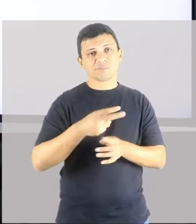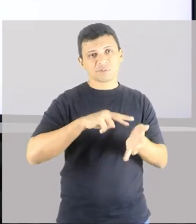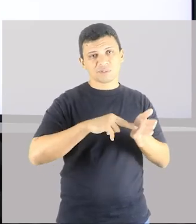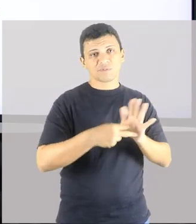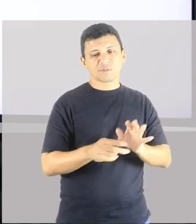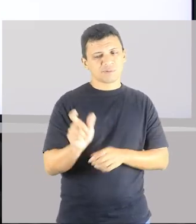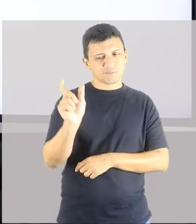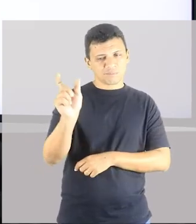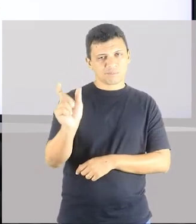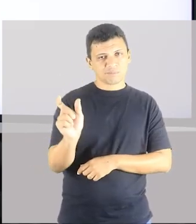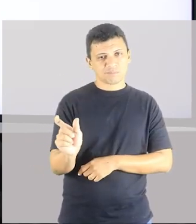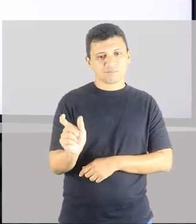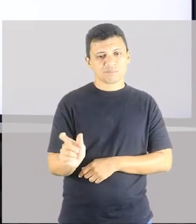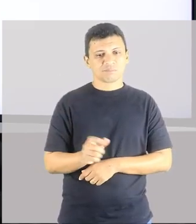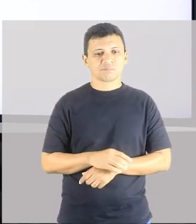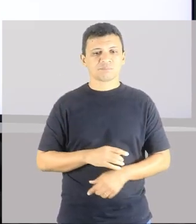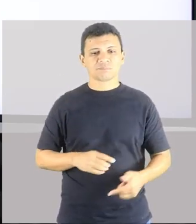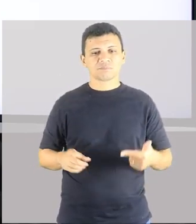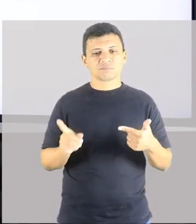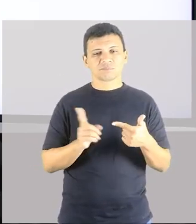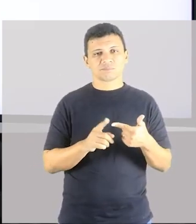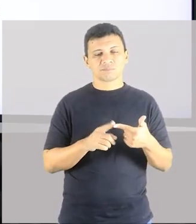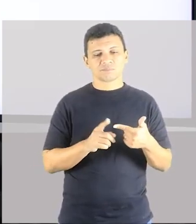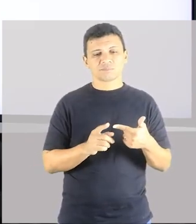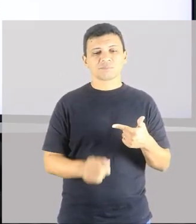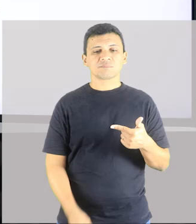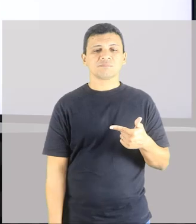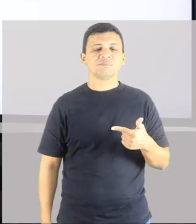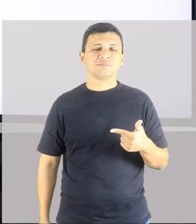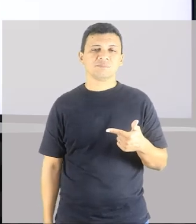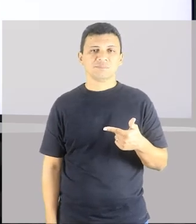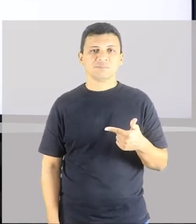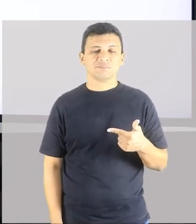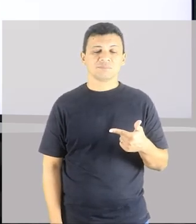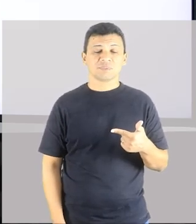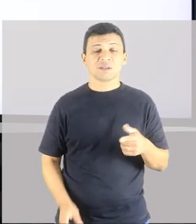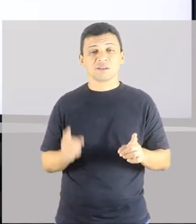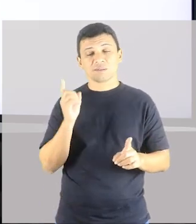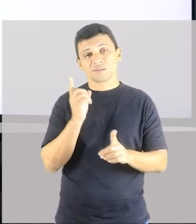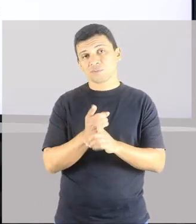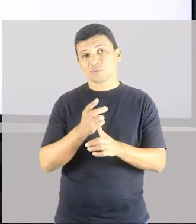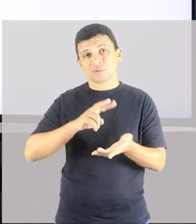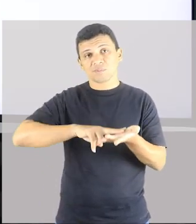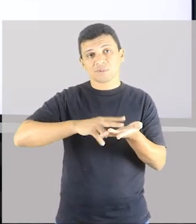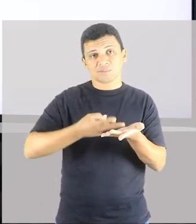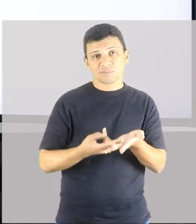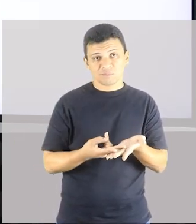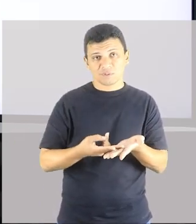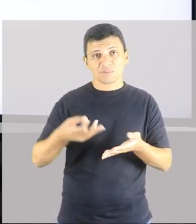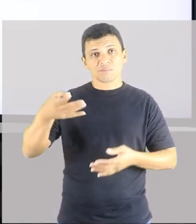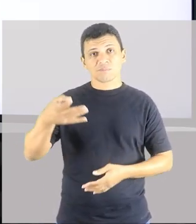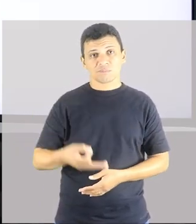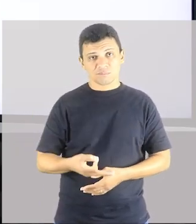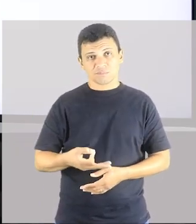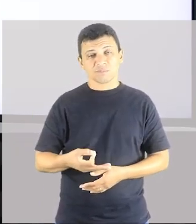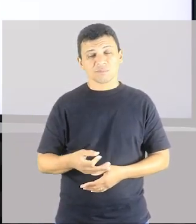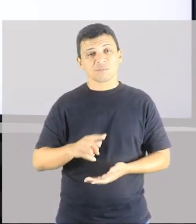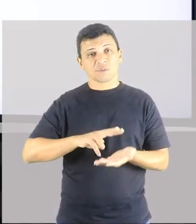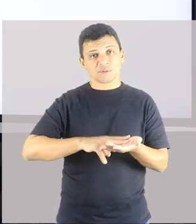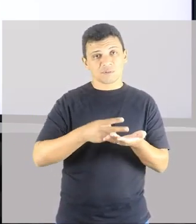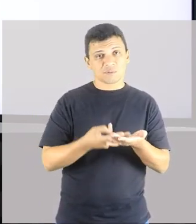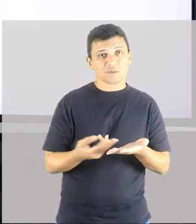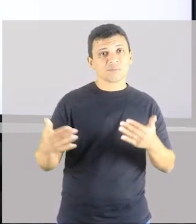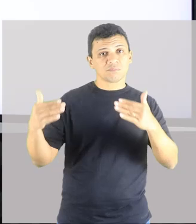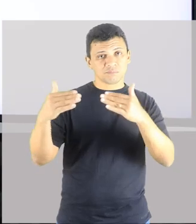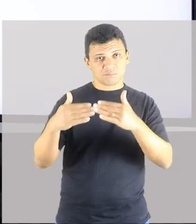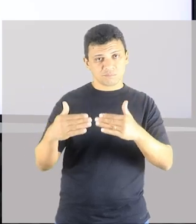significado de palavras. To find a corresponding translation, para você encontrar uma tradução correspondente. Nós também falamos